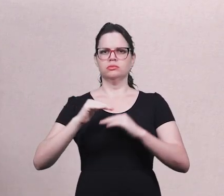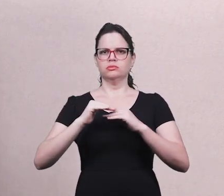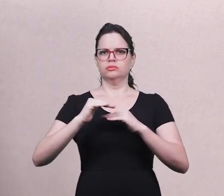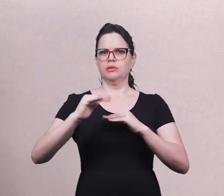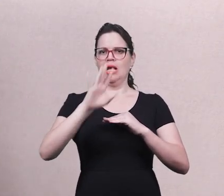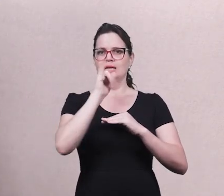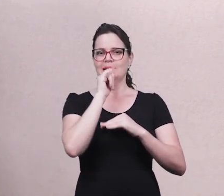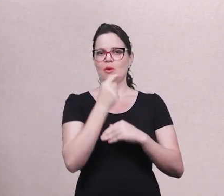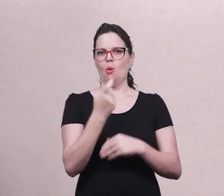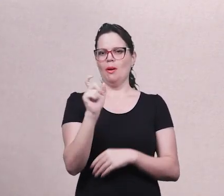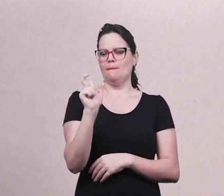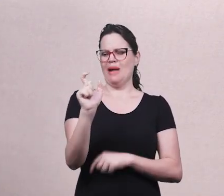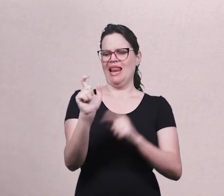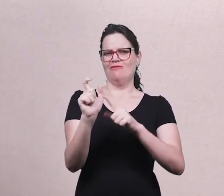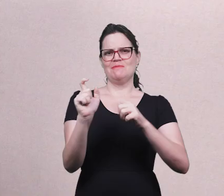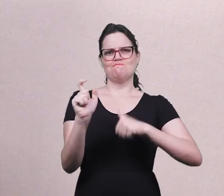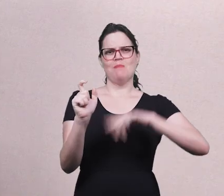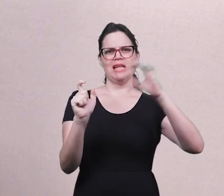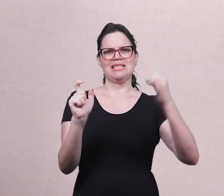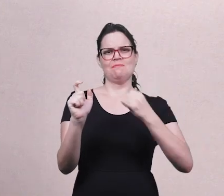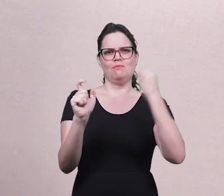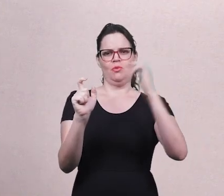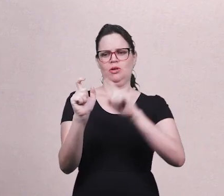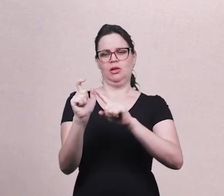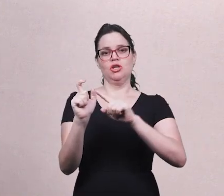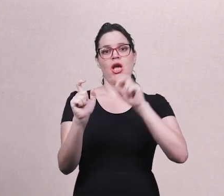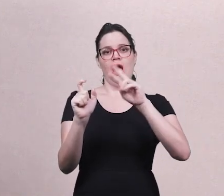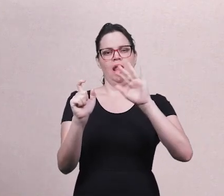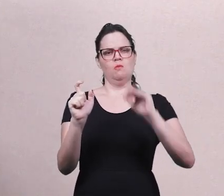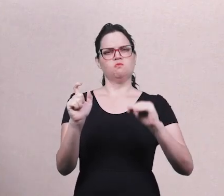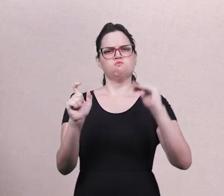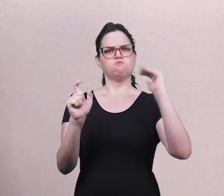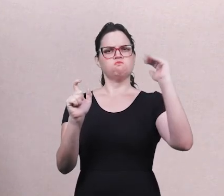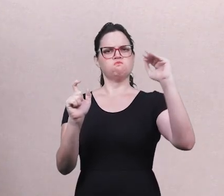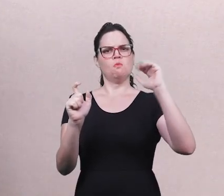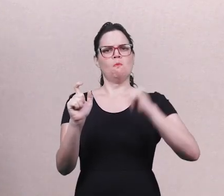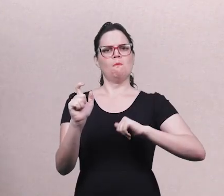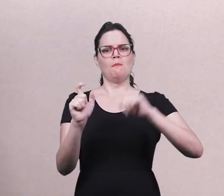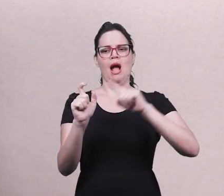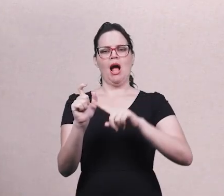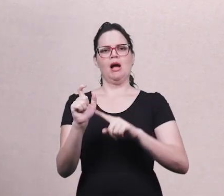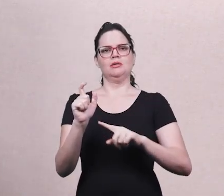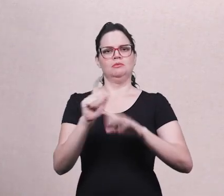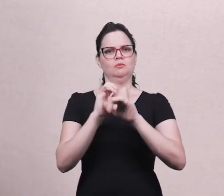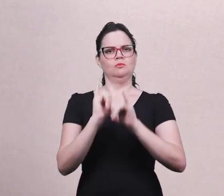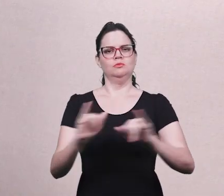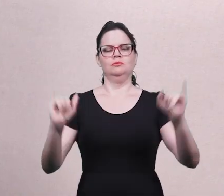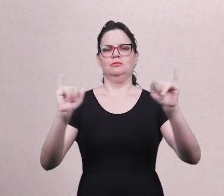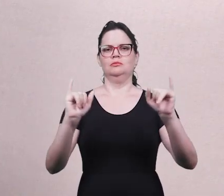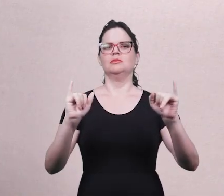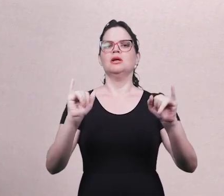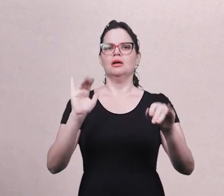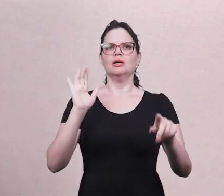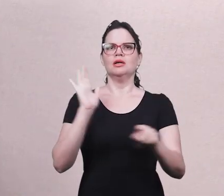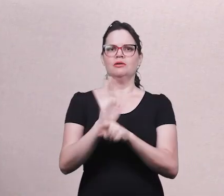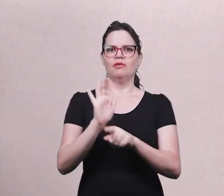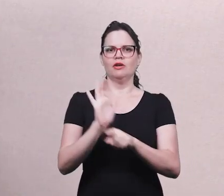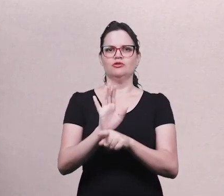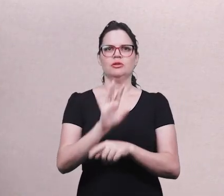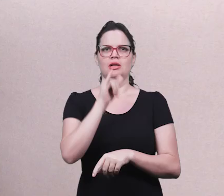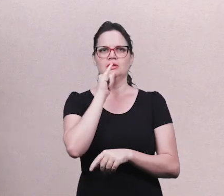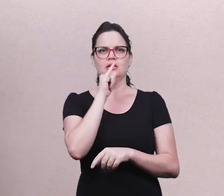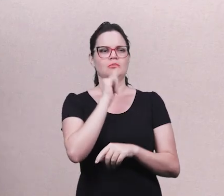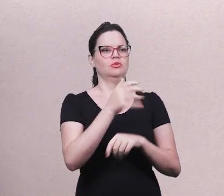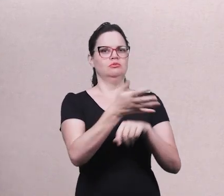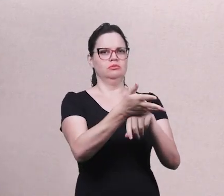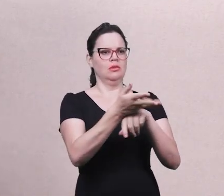uma palavra importante, porque ela que vai fazer o efeito que vai ajudar a finalizar